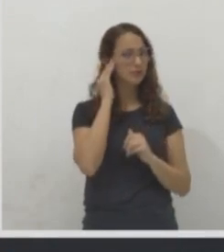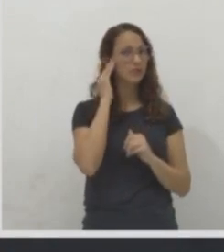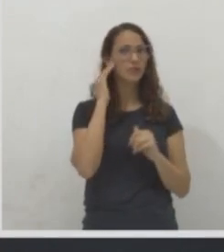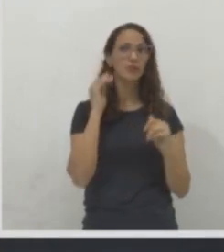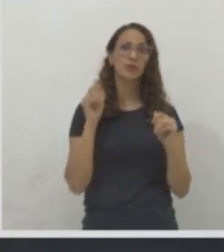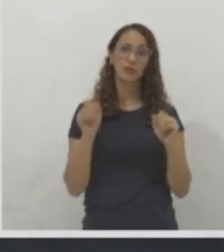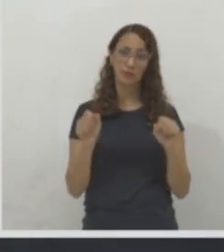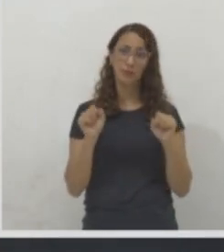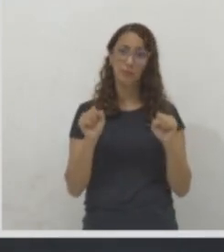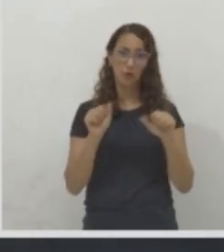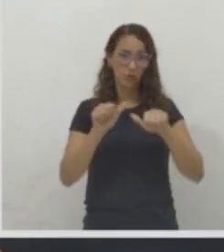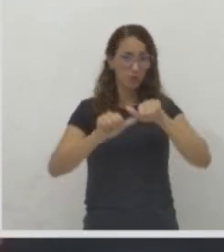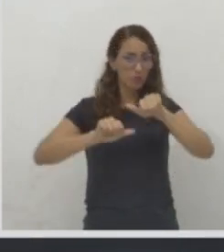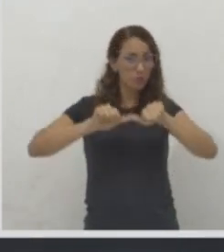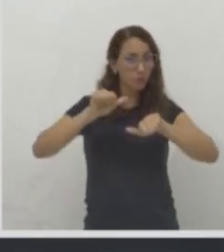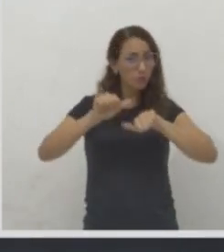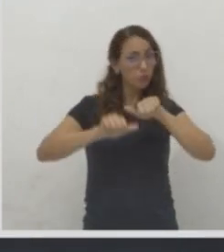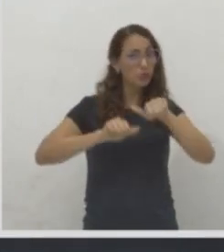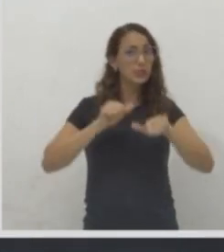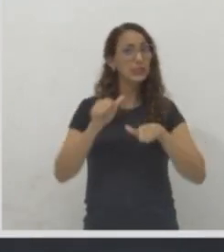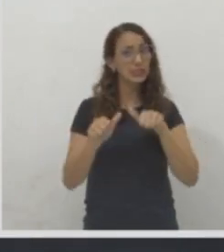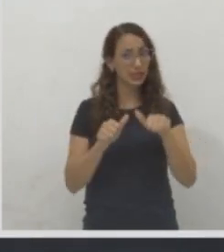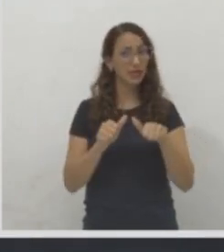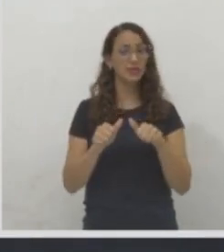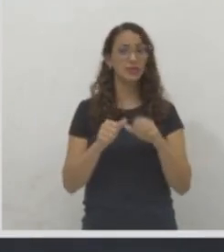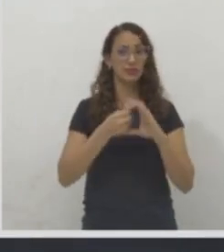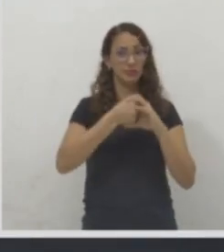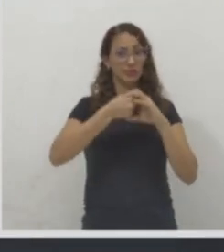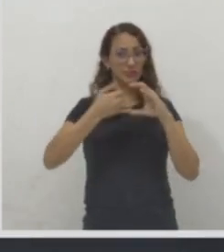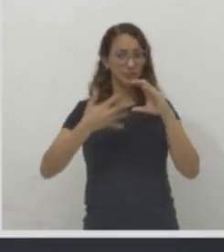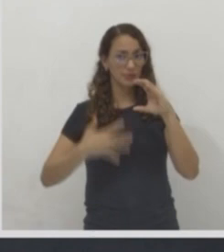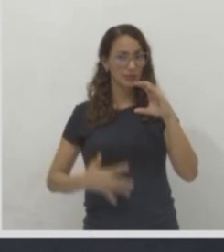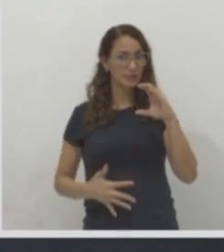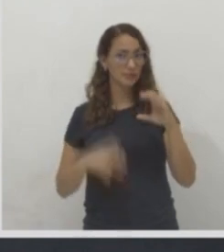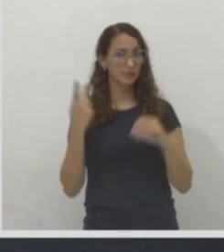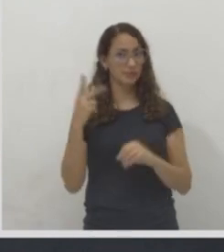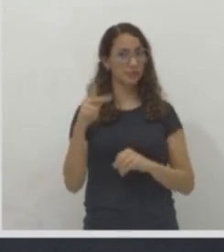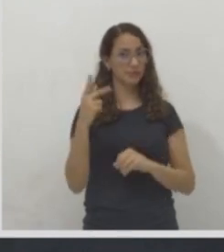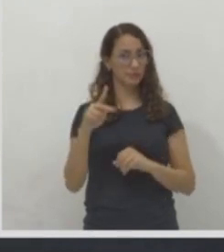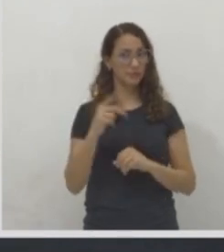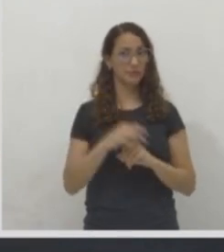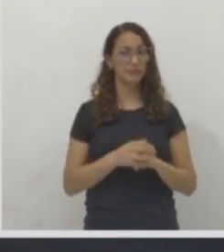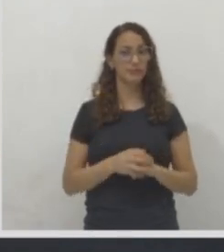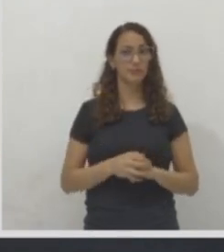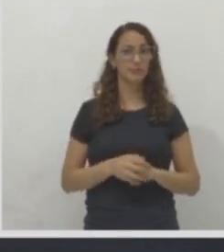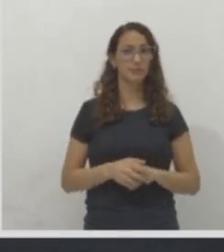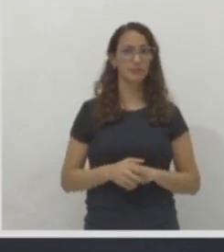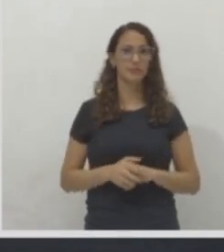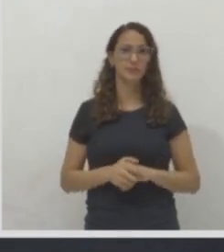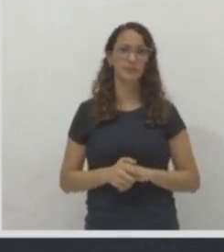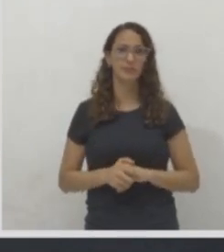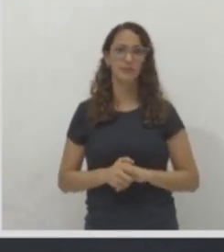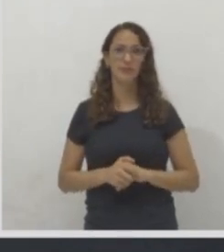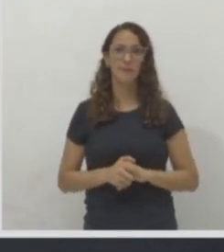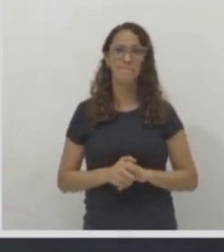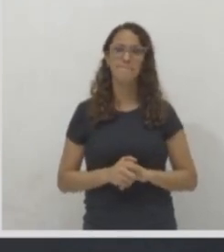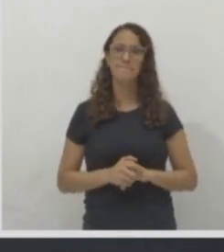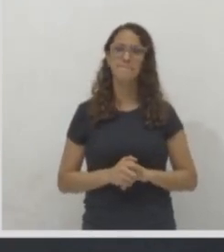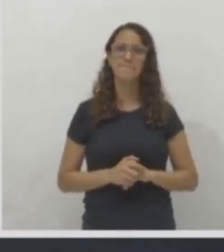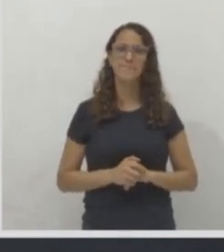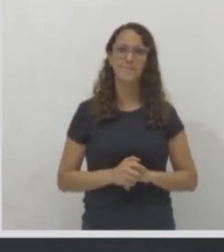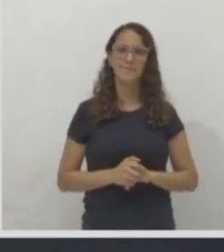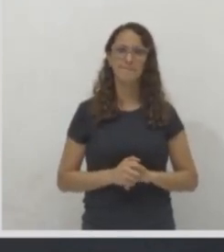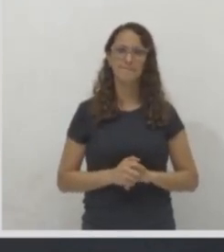na sua transitividade, na sua classificação, certo? A gente já vai ver isso com um exemplo logo depois que a gente